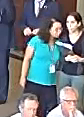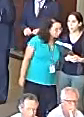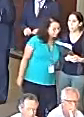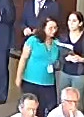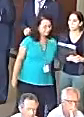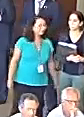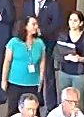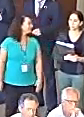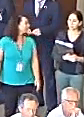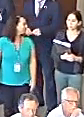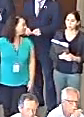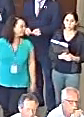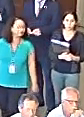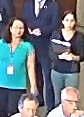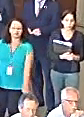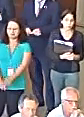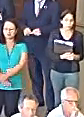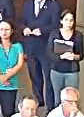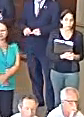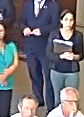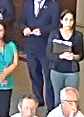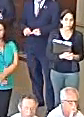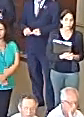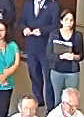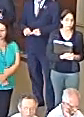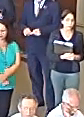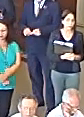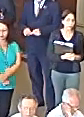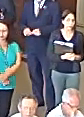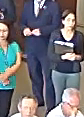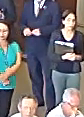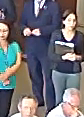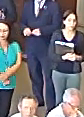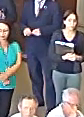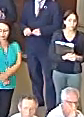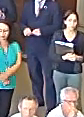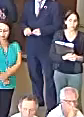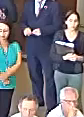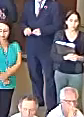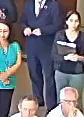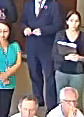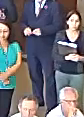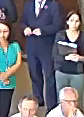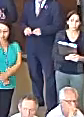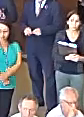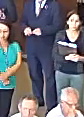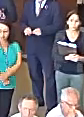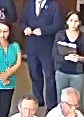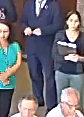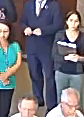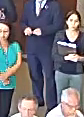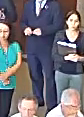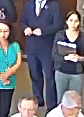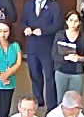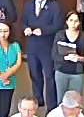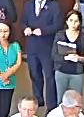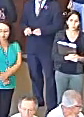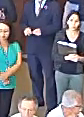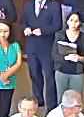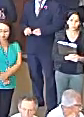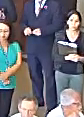Franco é presidente coletivo Regional dos trabalhadores com deficiência da Cut Igor da